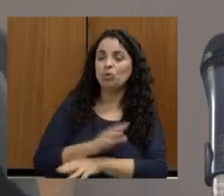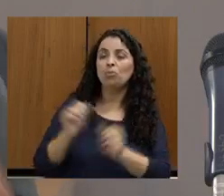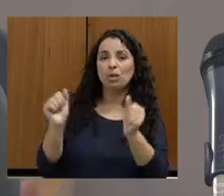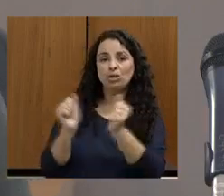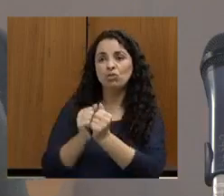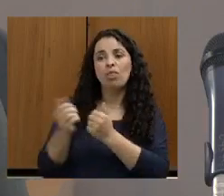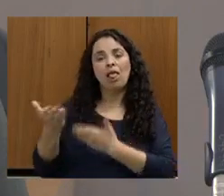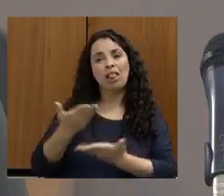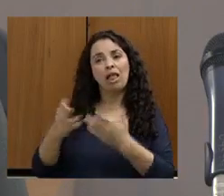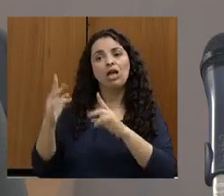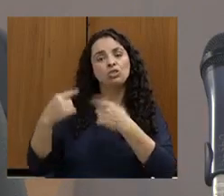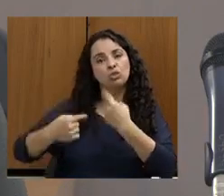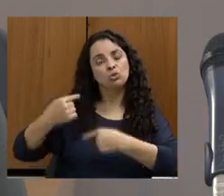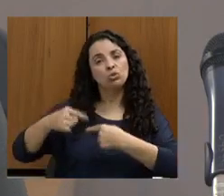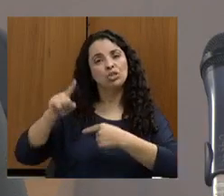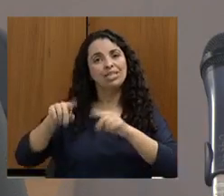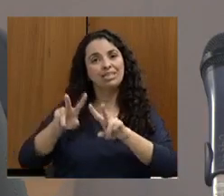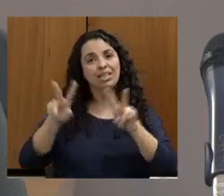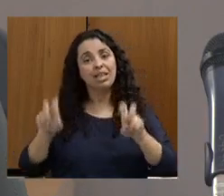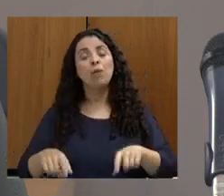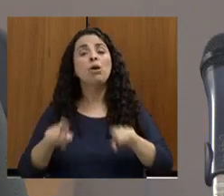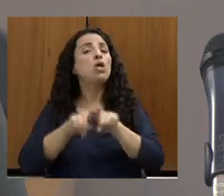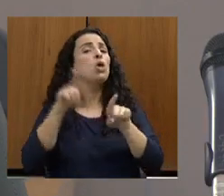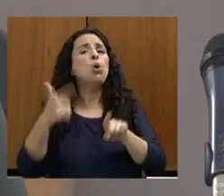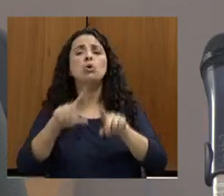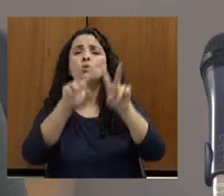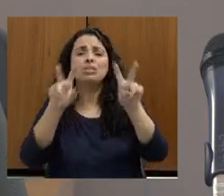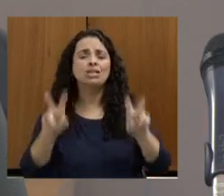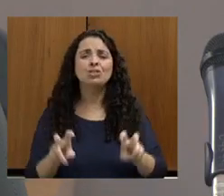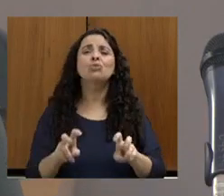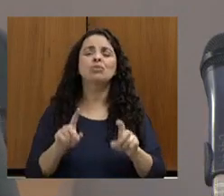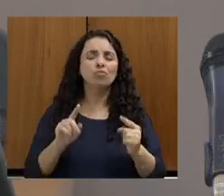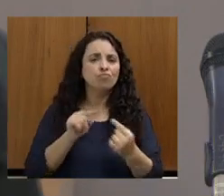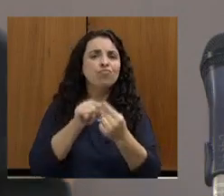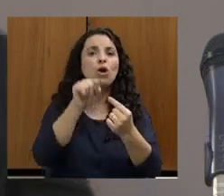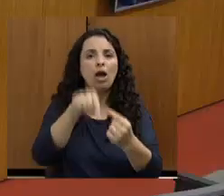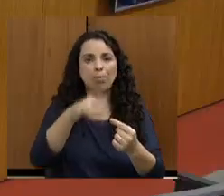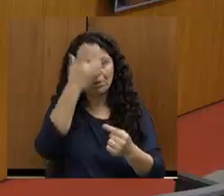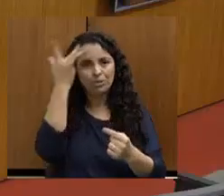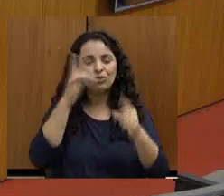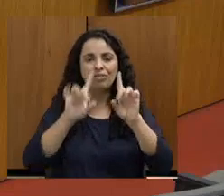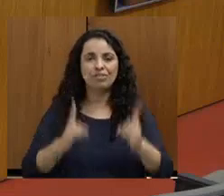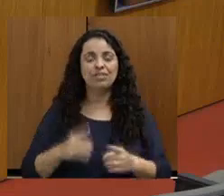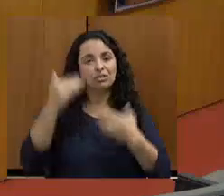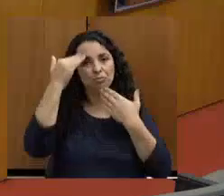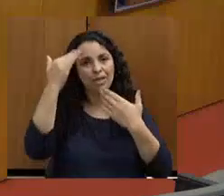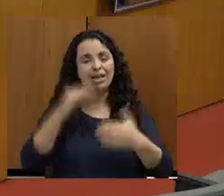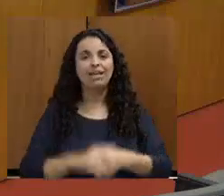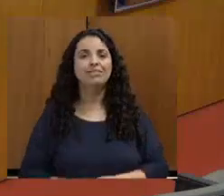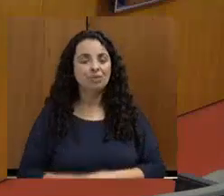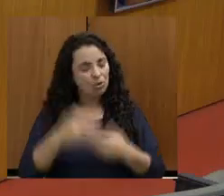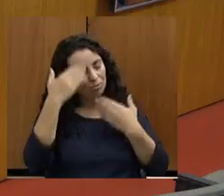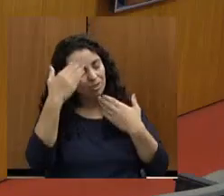e outros casos relativos ao direito da pessoa com deficiência. muito obrigada. Muito obrigado, Ana Carolina.